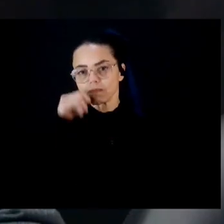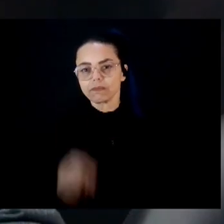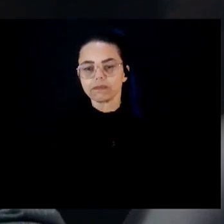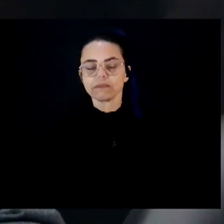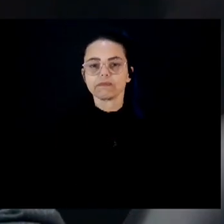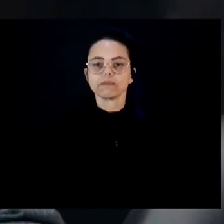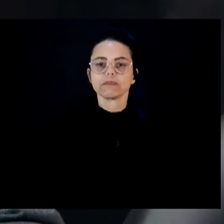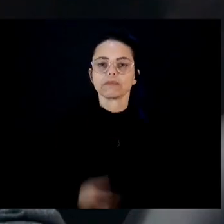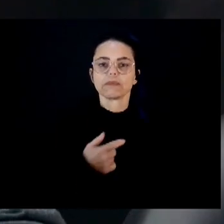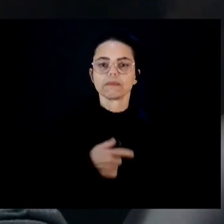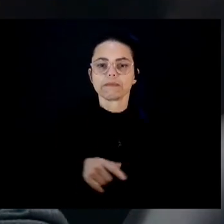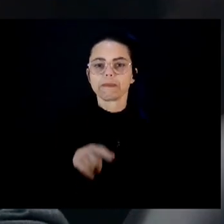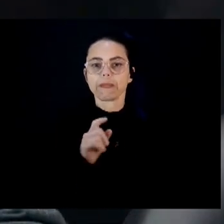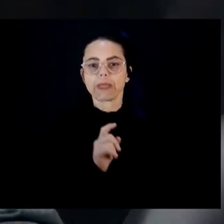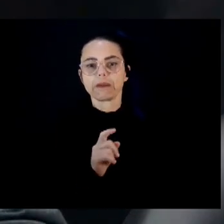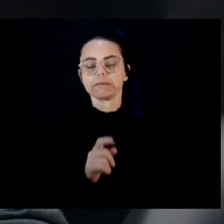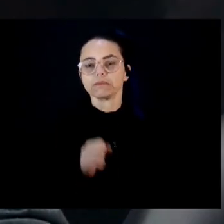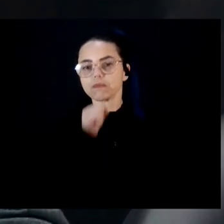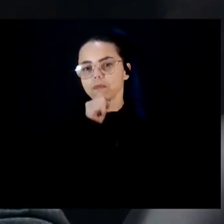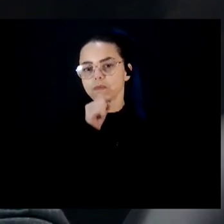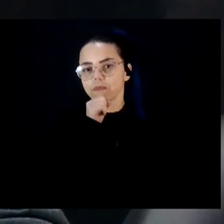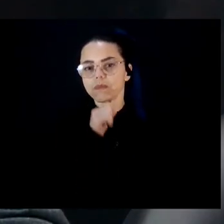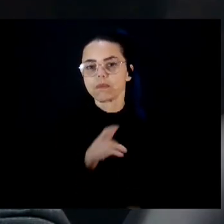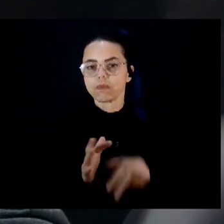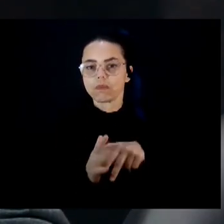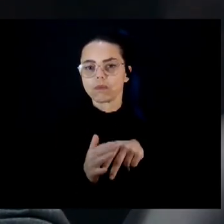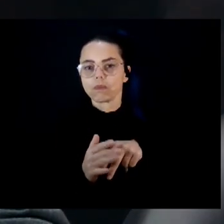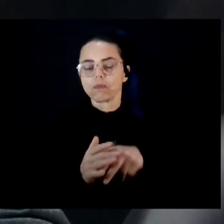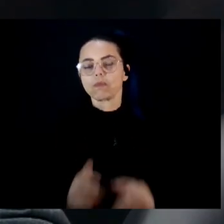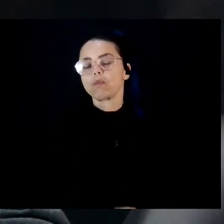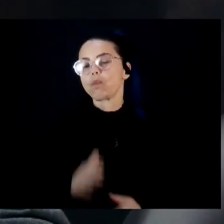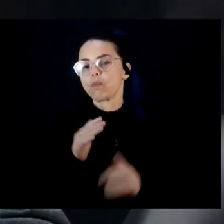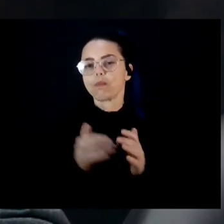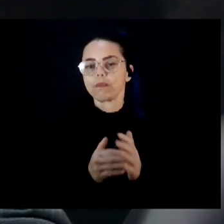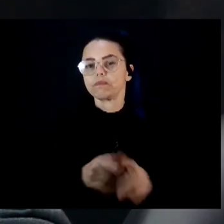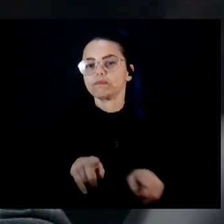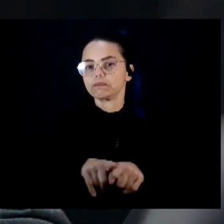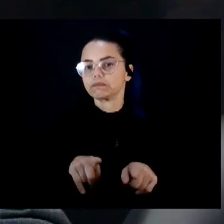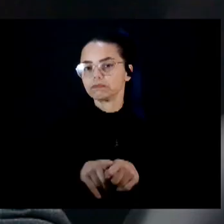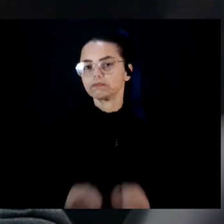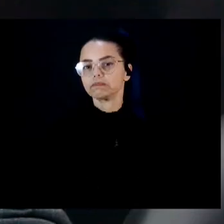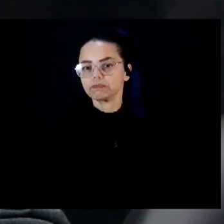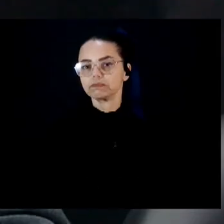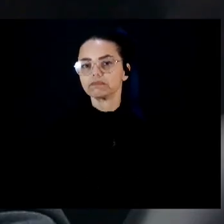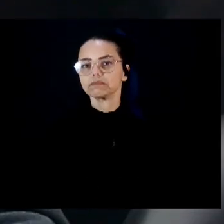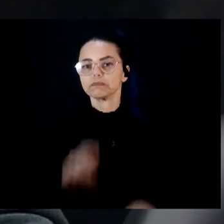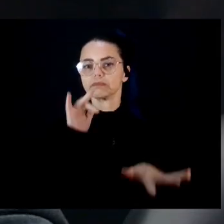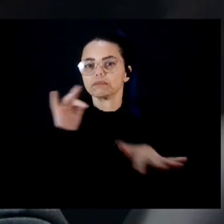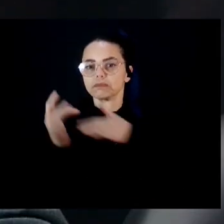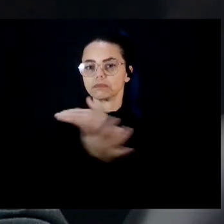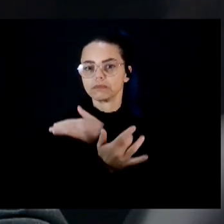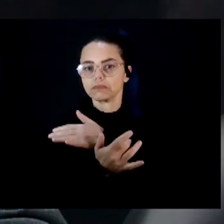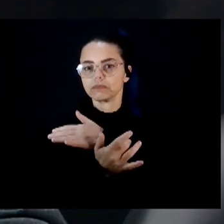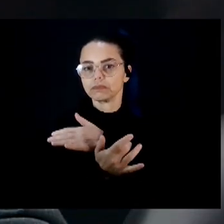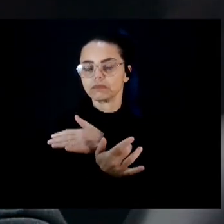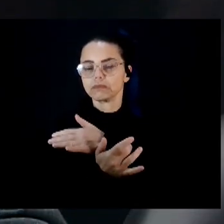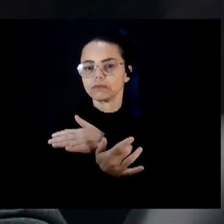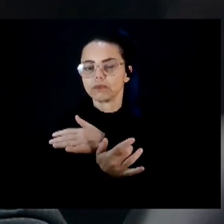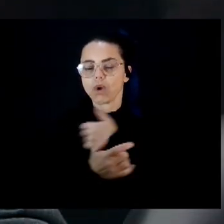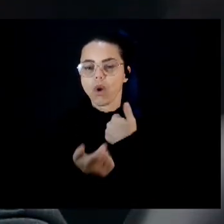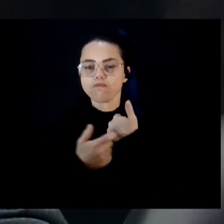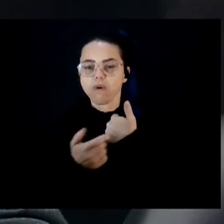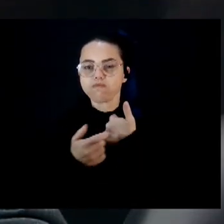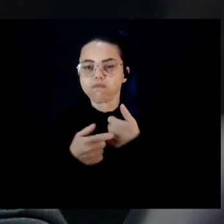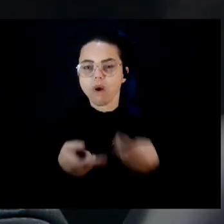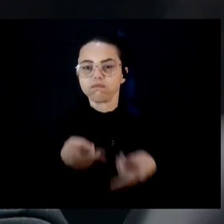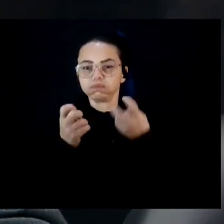puérperas, pacientes idosos procurando isso, né? Muito também por conta das redes sociais, né? Sim. Do engajamento que as redes